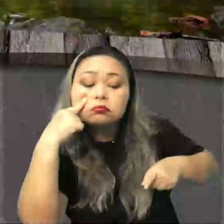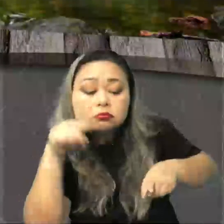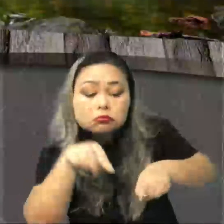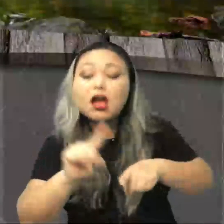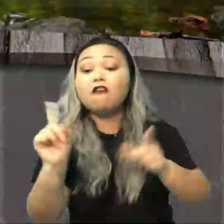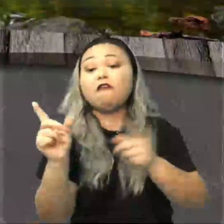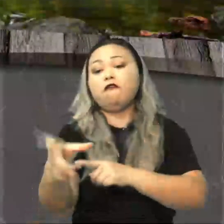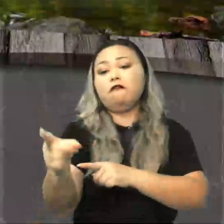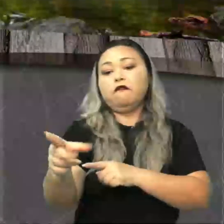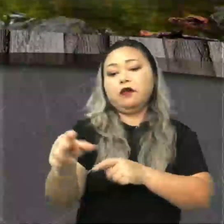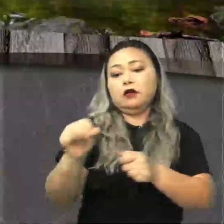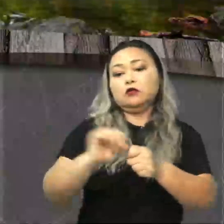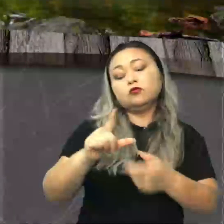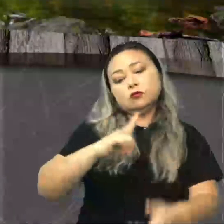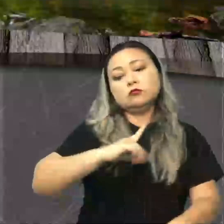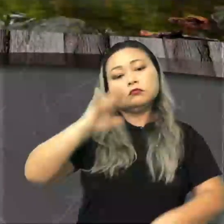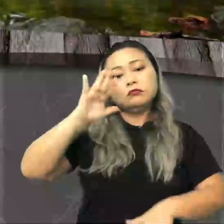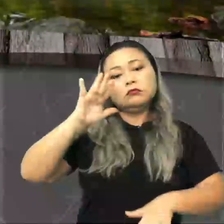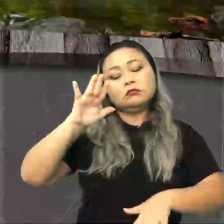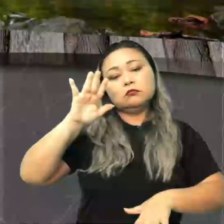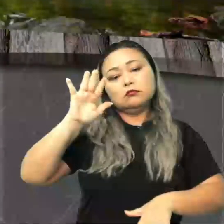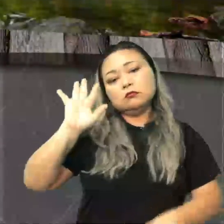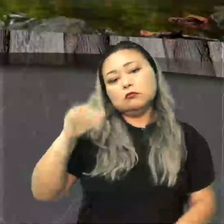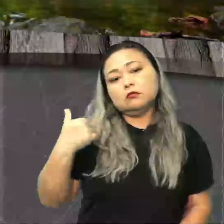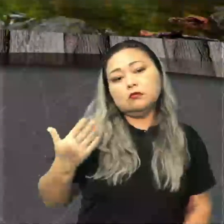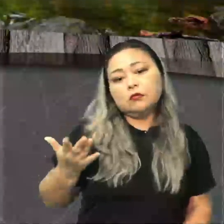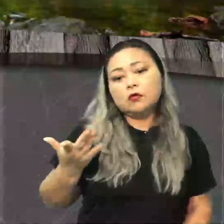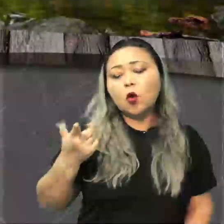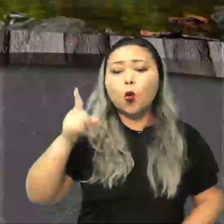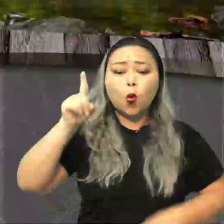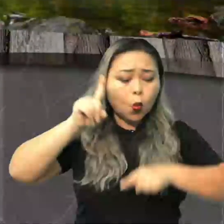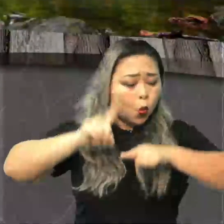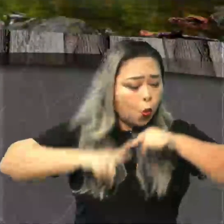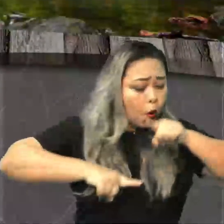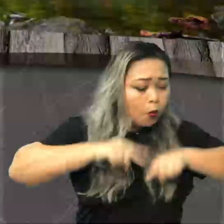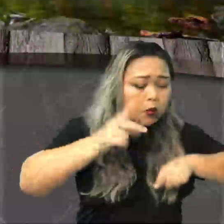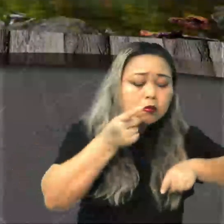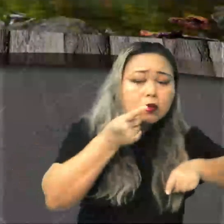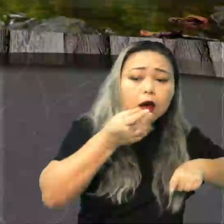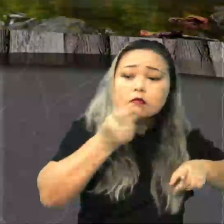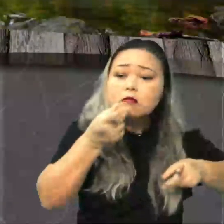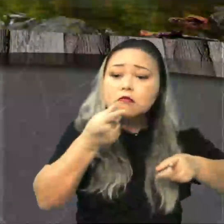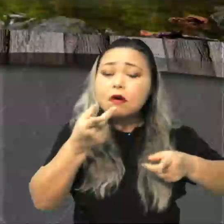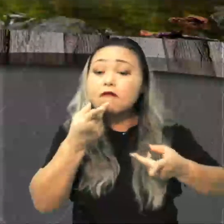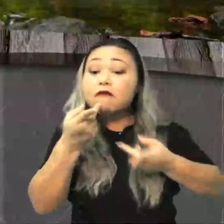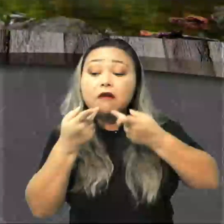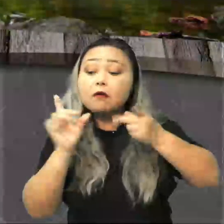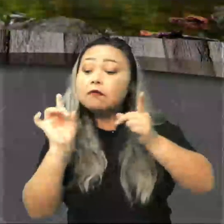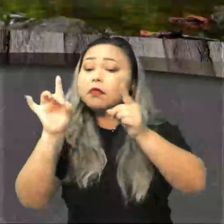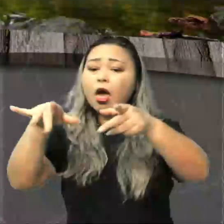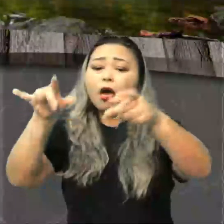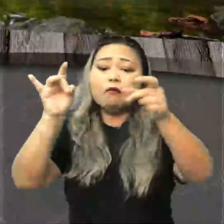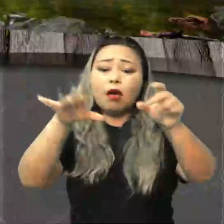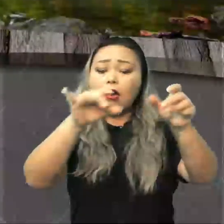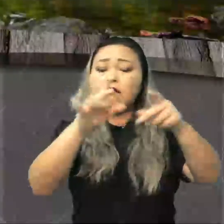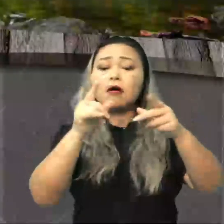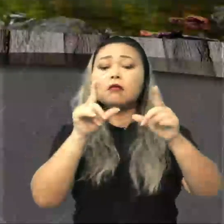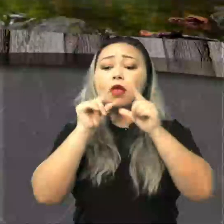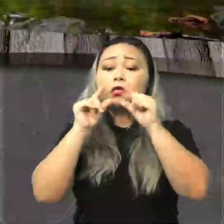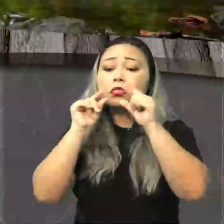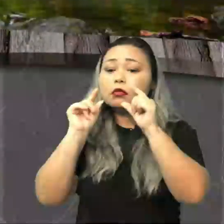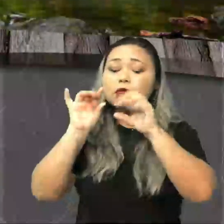esses vírus, tá? Então, objetos podem estar sendo contaminados com essa liberação da